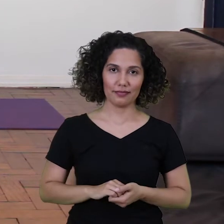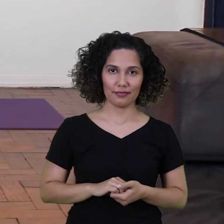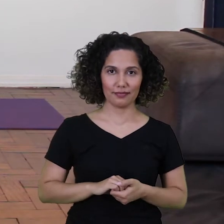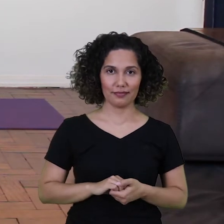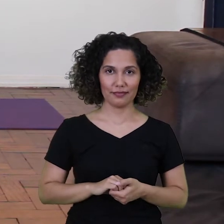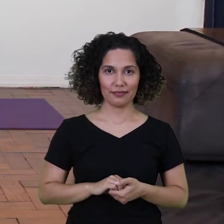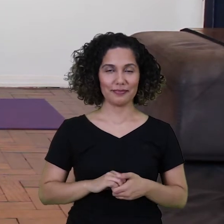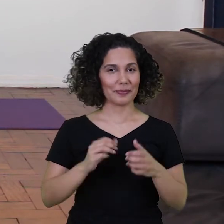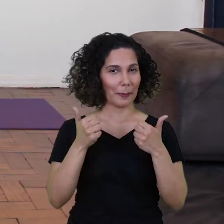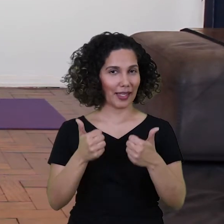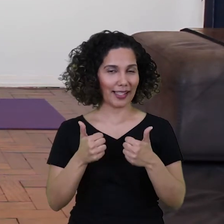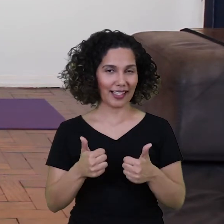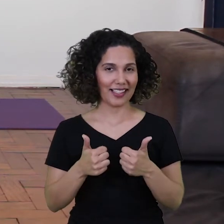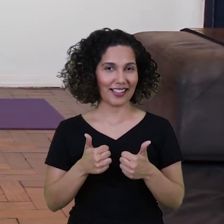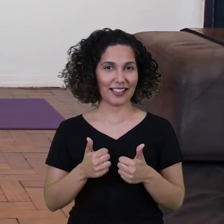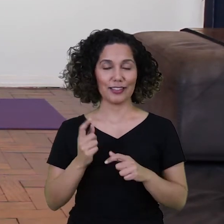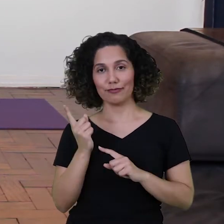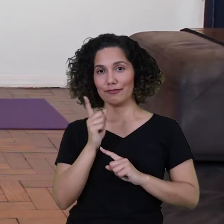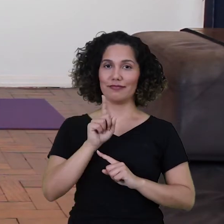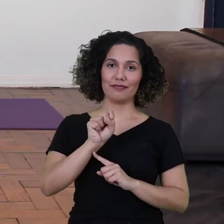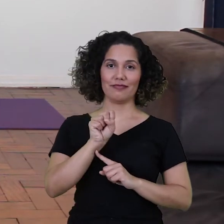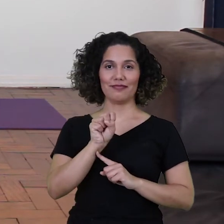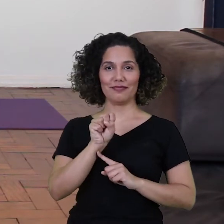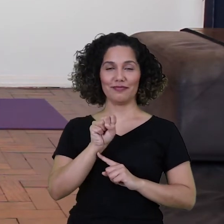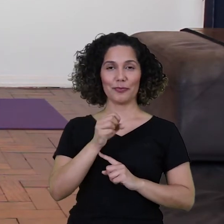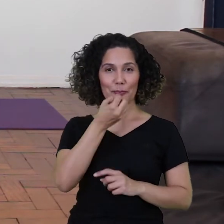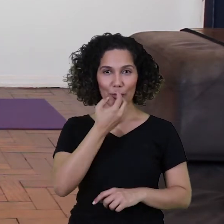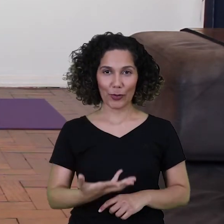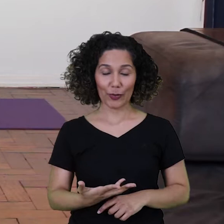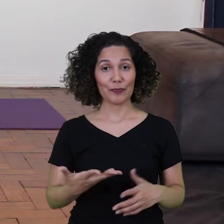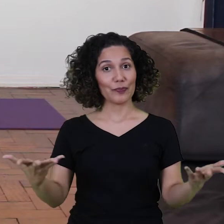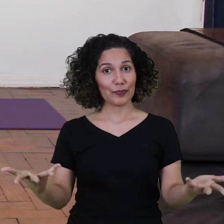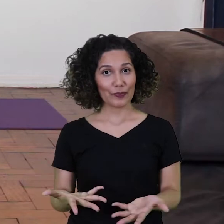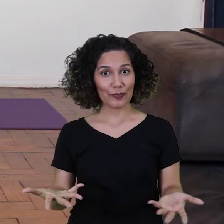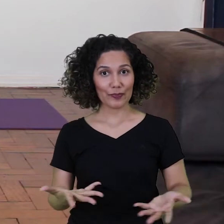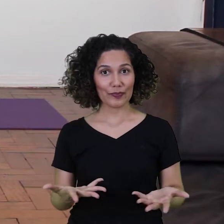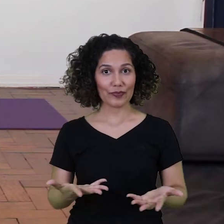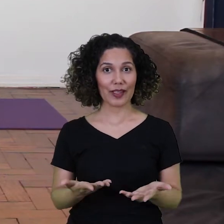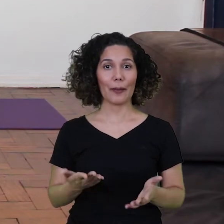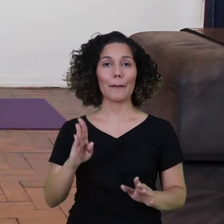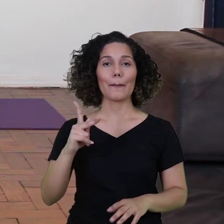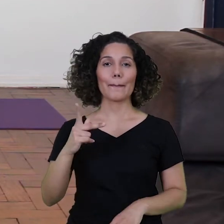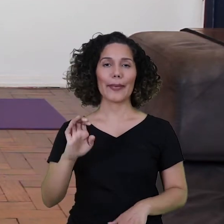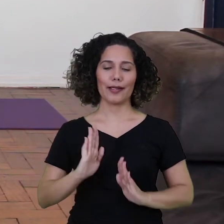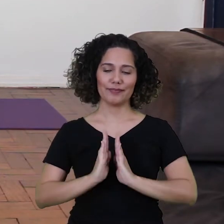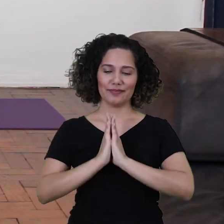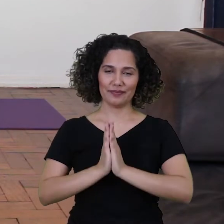Patrocínio, programa de Djalma Maranhão. Muito bem, e centraliza. Boa, agora a gente vai colocar pé com